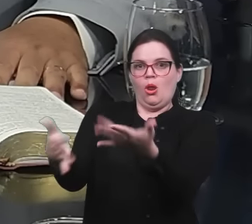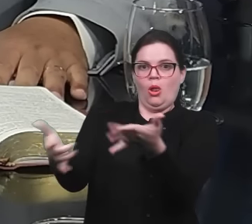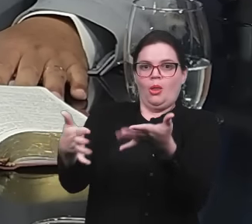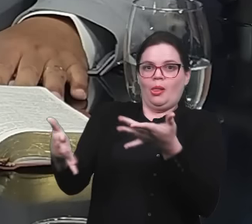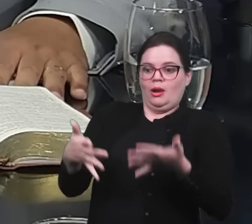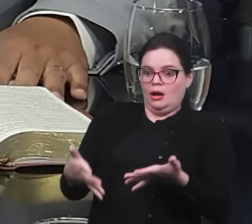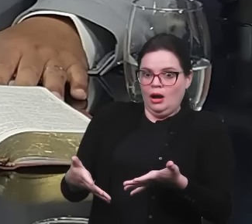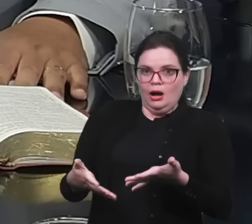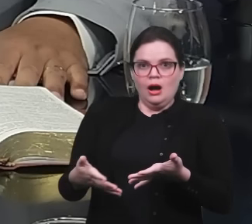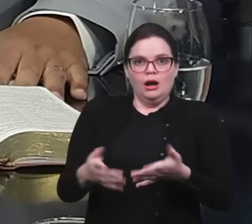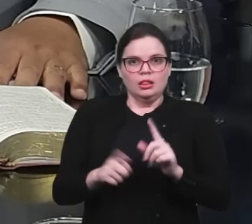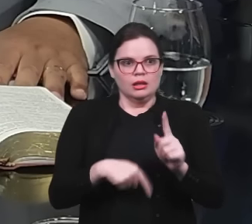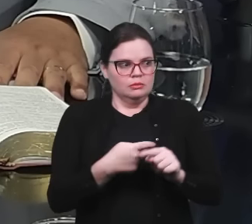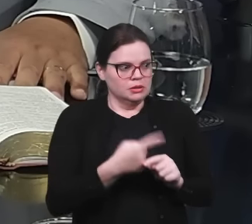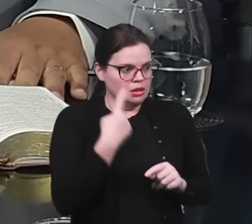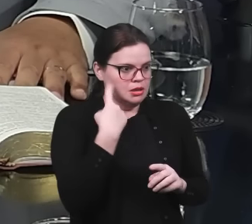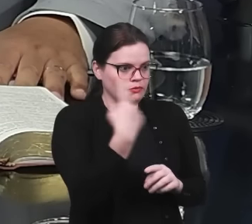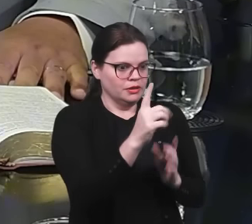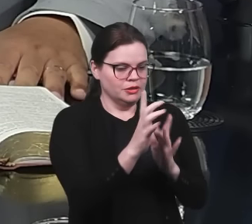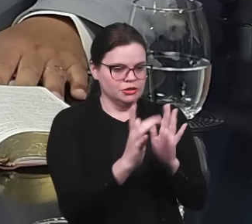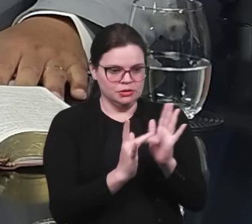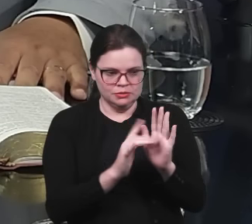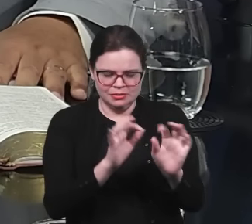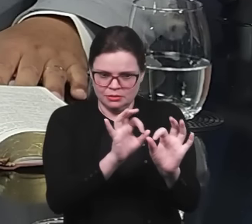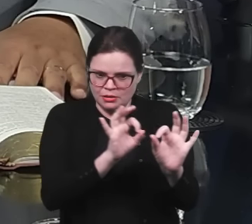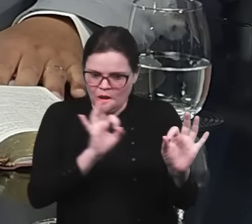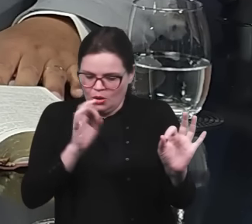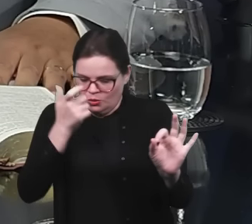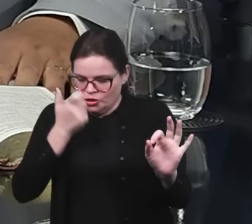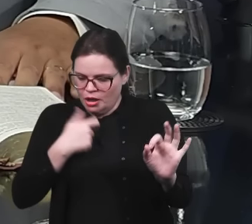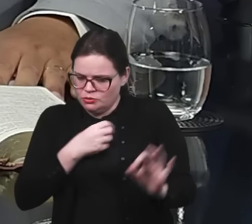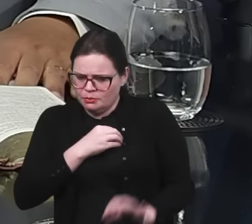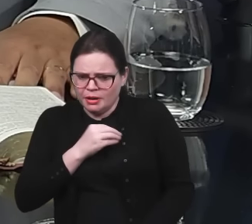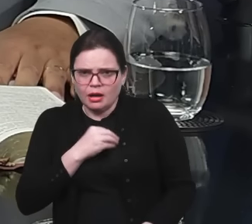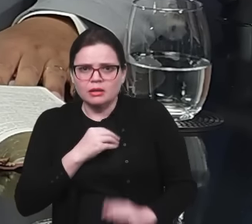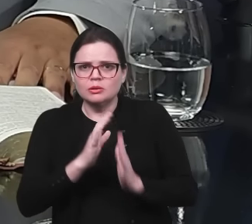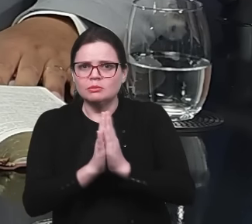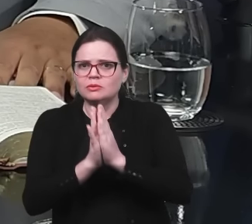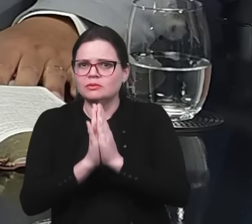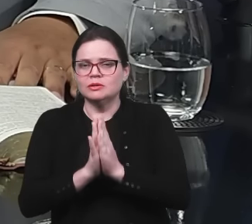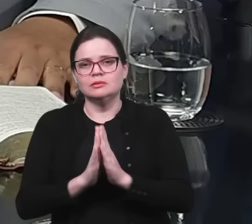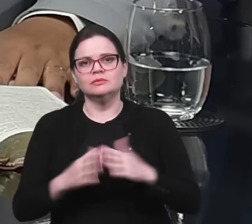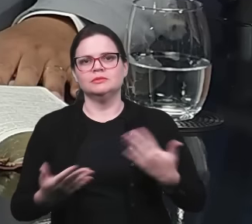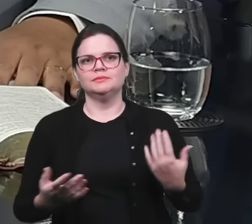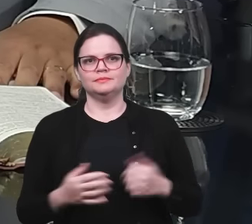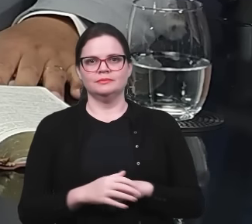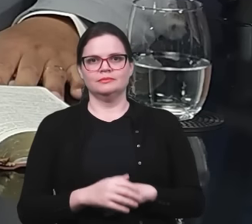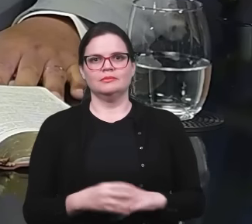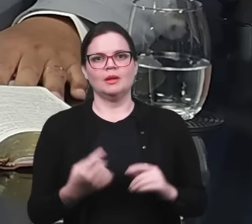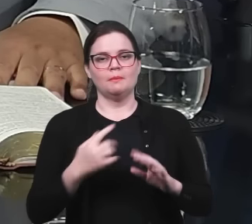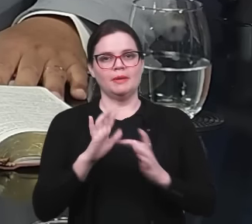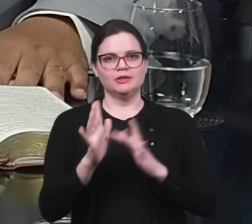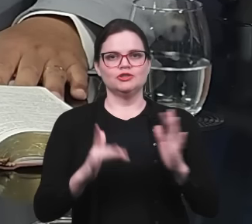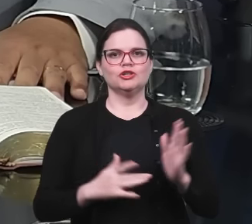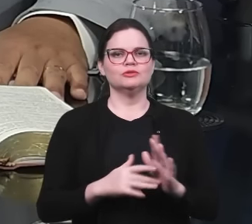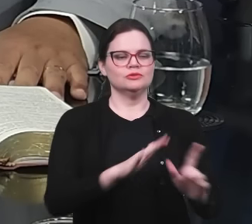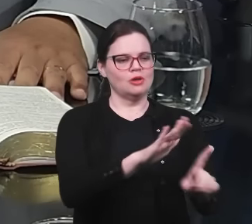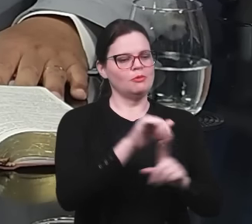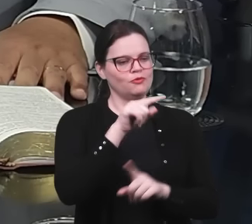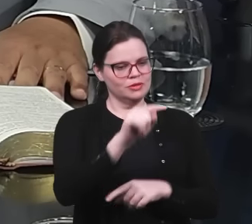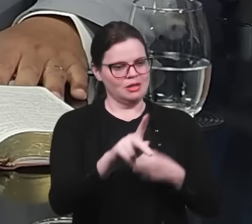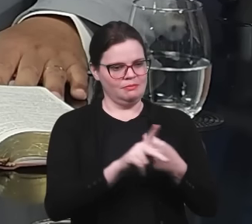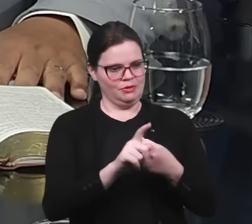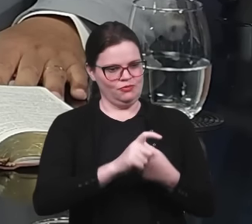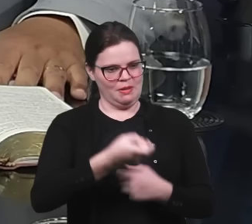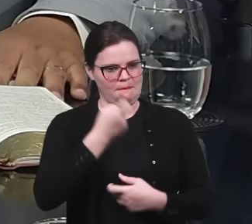reconhecendo sua limitação. E Jesus fala: não temos porque a partir de agora será pescador de